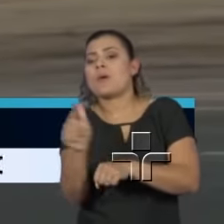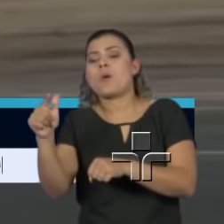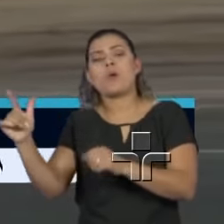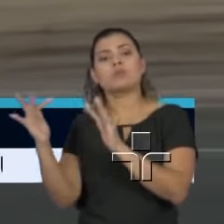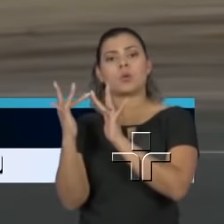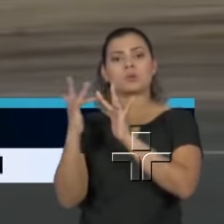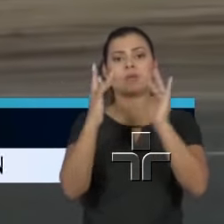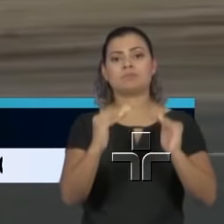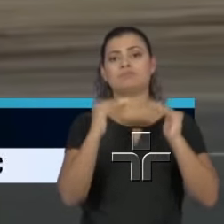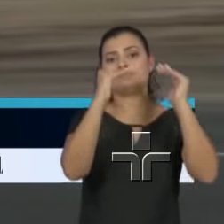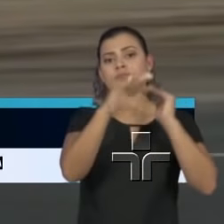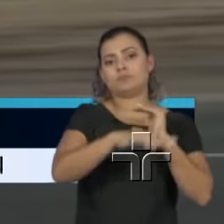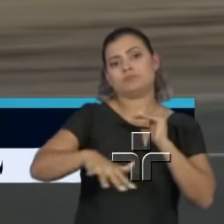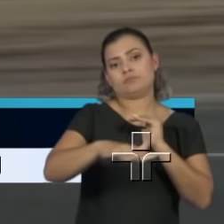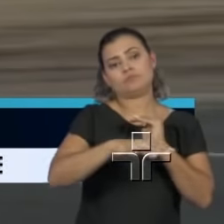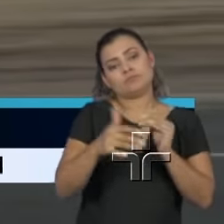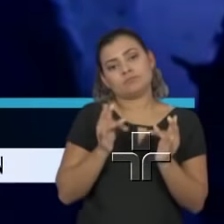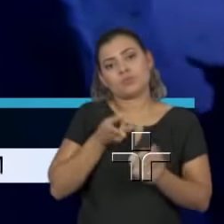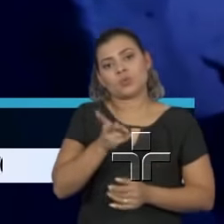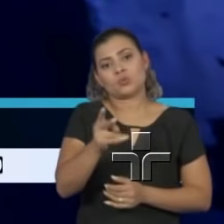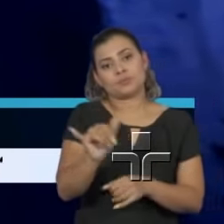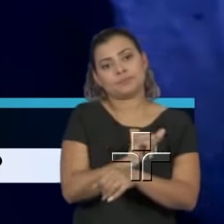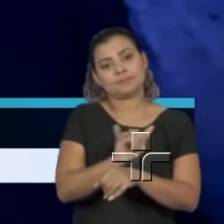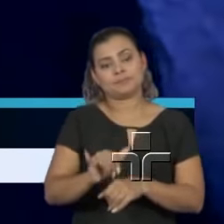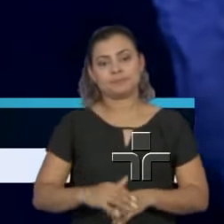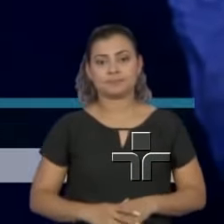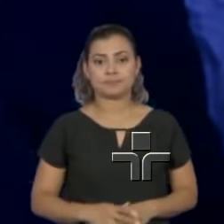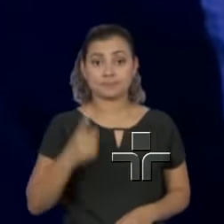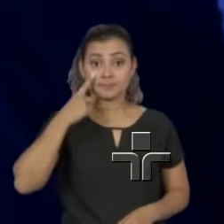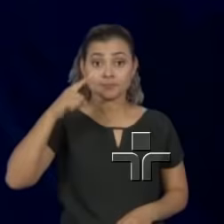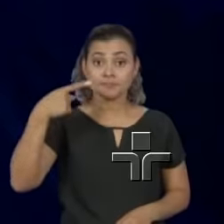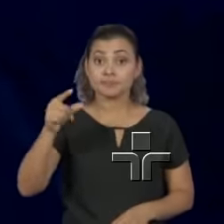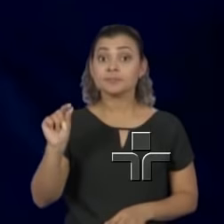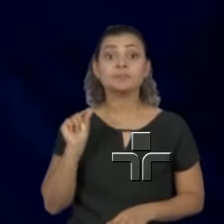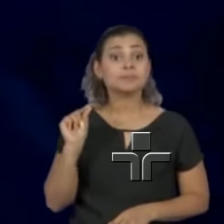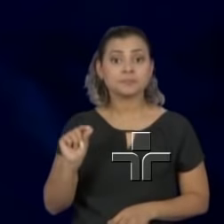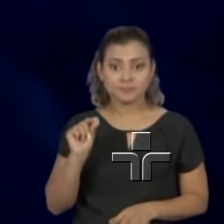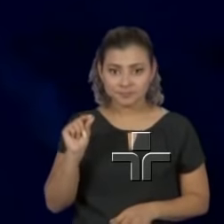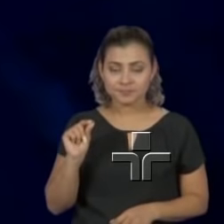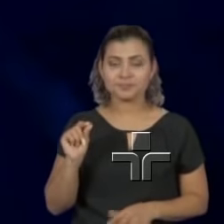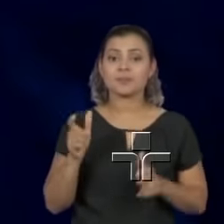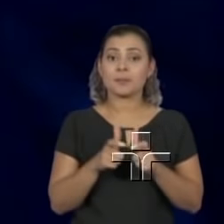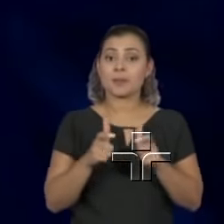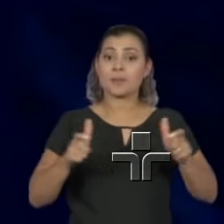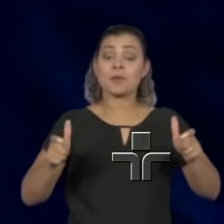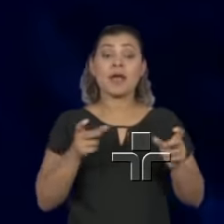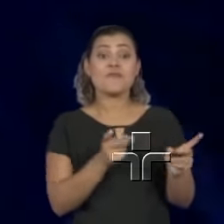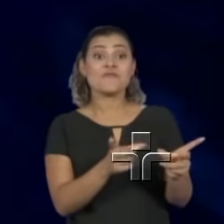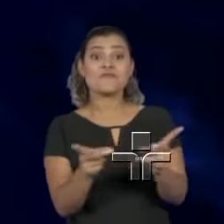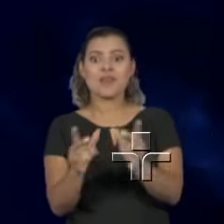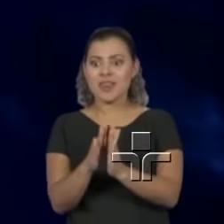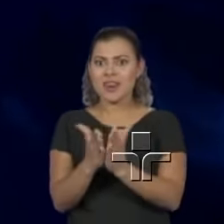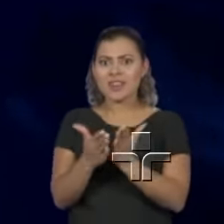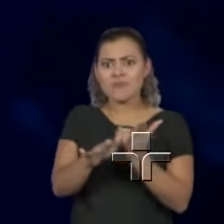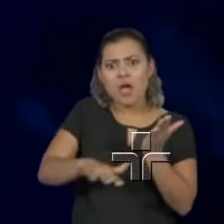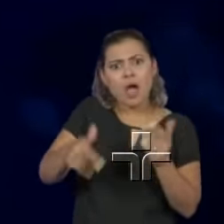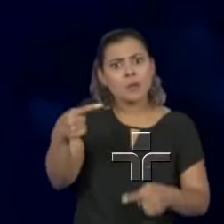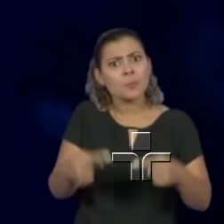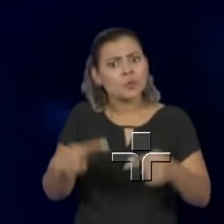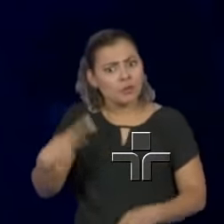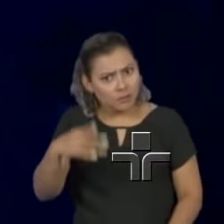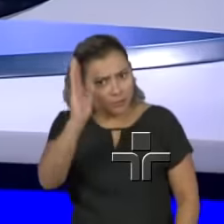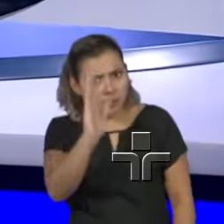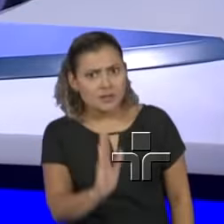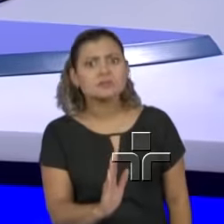as autoridades do setor. E você vai ver a seguir. Cresce a venda de livros sobre política no